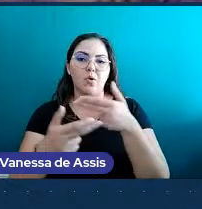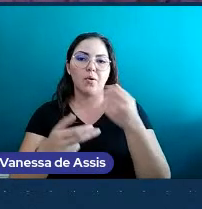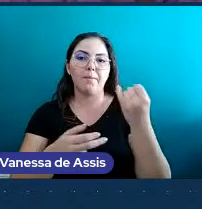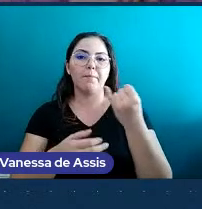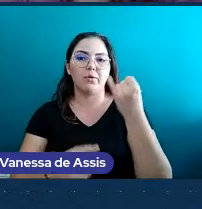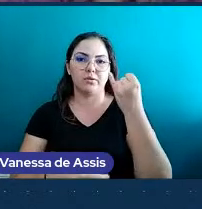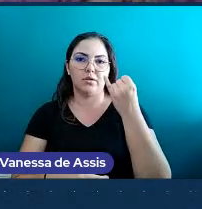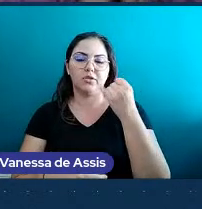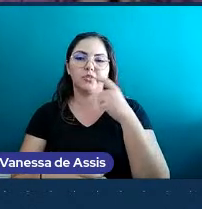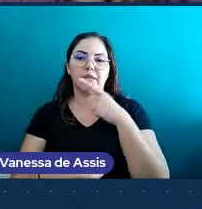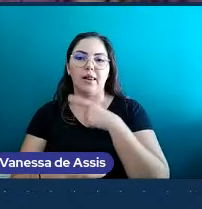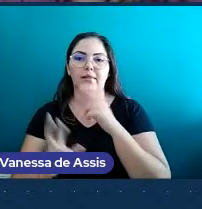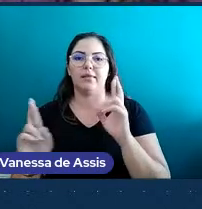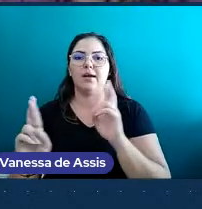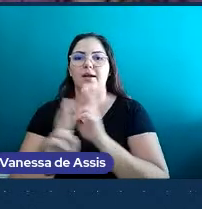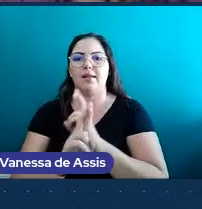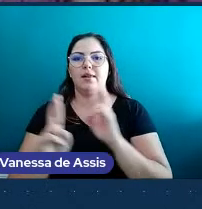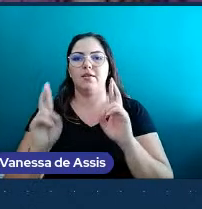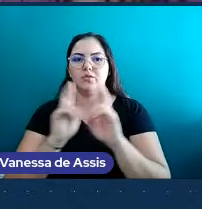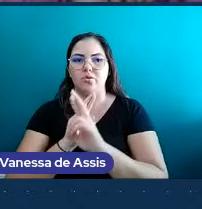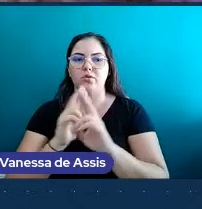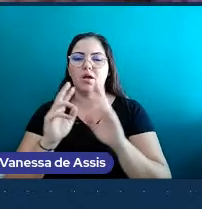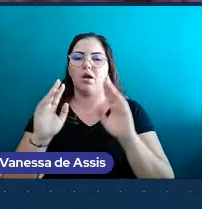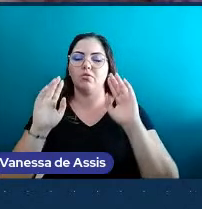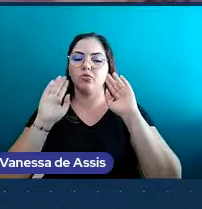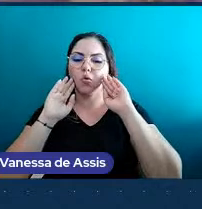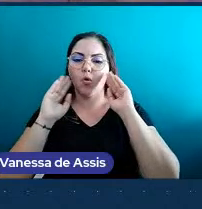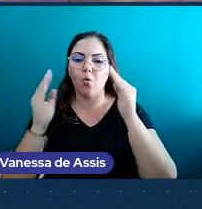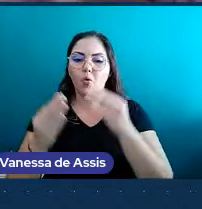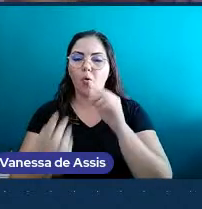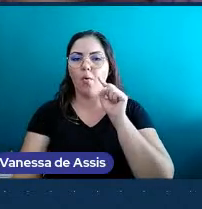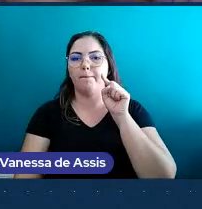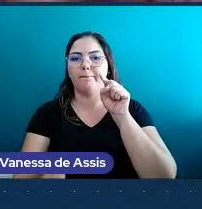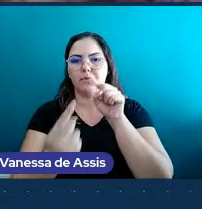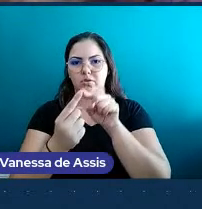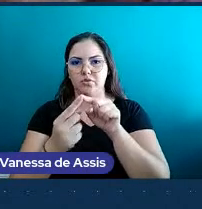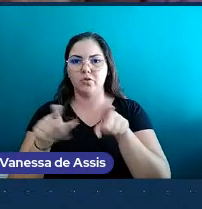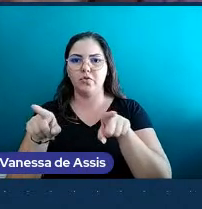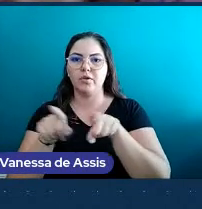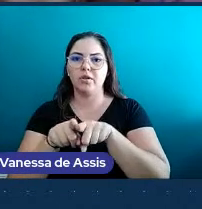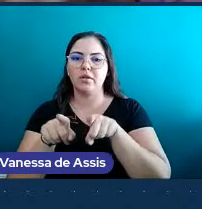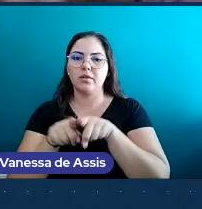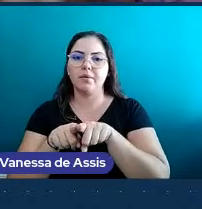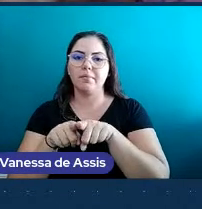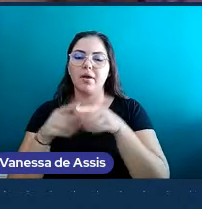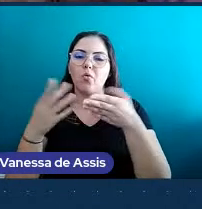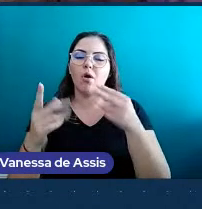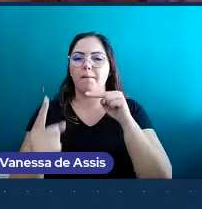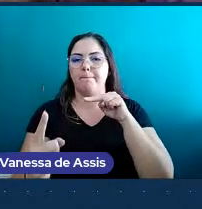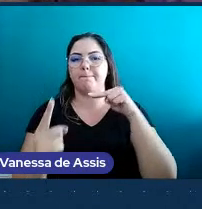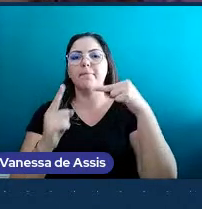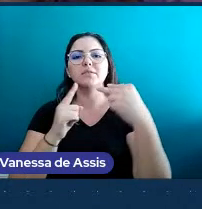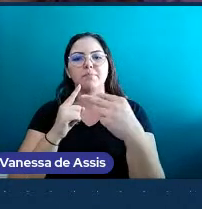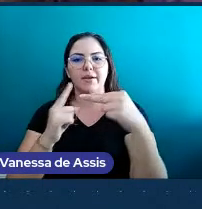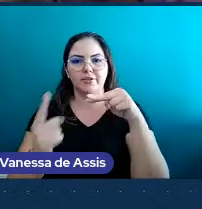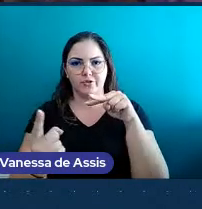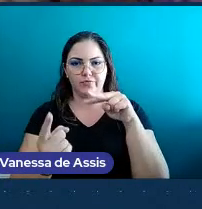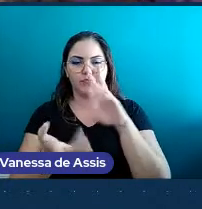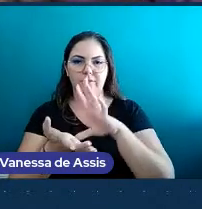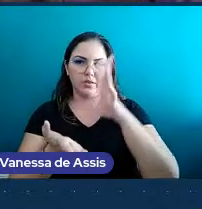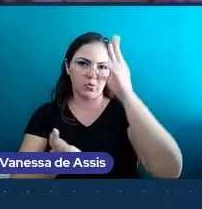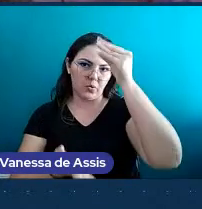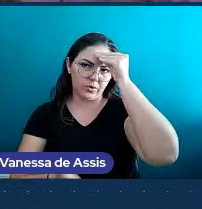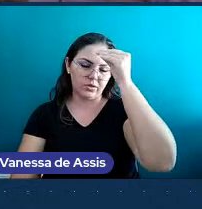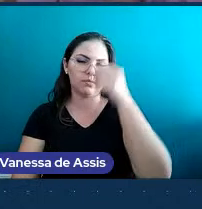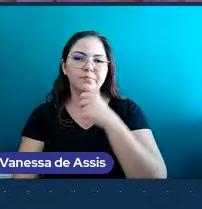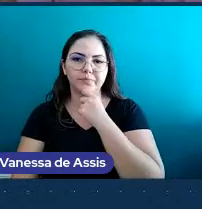intrinsecamente relacionada aos objetivos formulados e também à perspectiva teórica adotada. Porque, de repente, você, ao